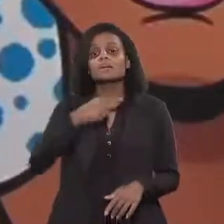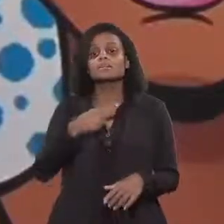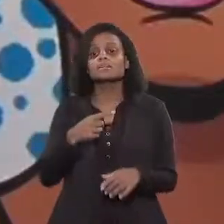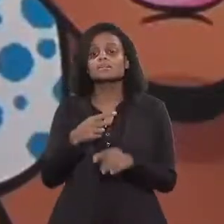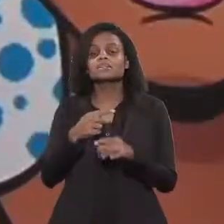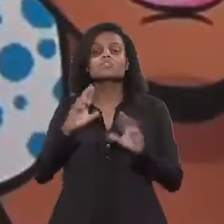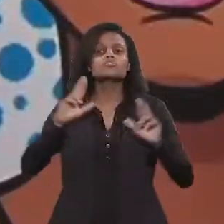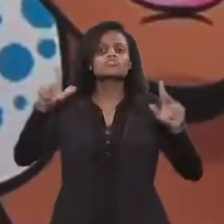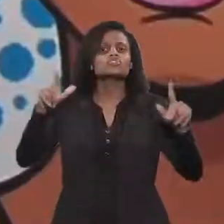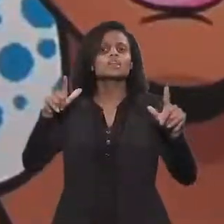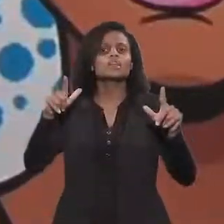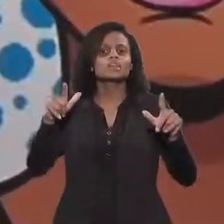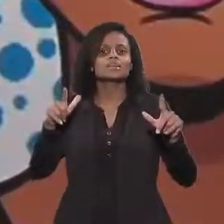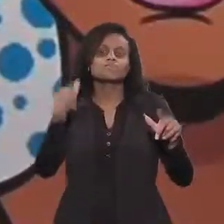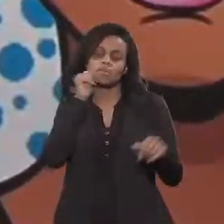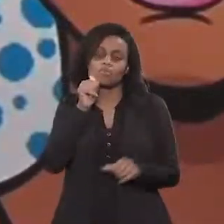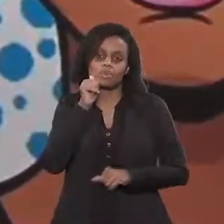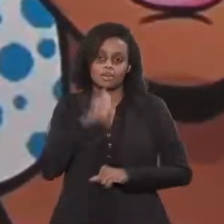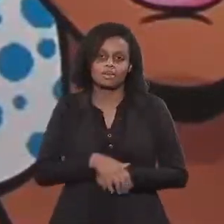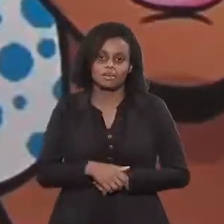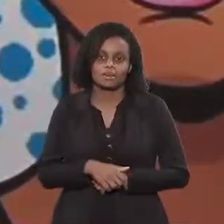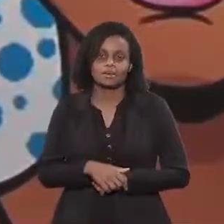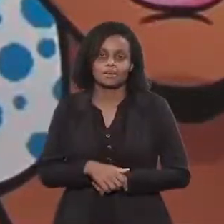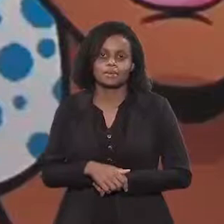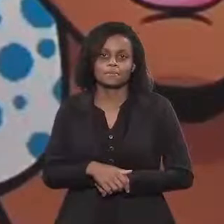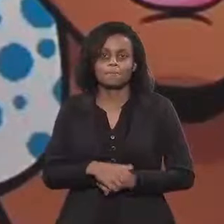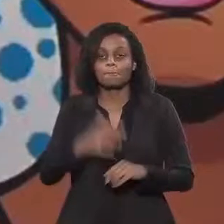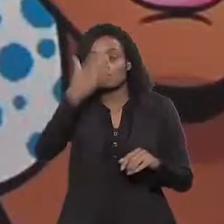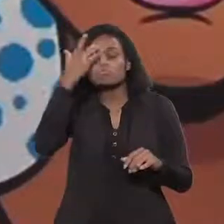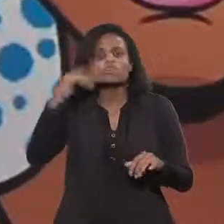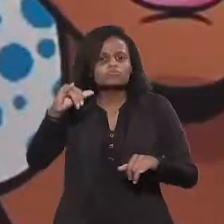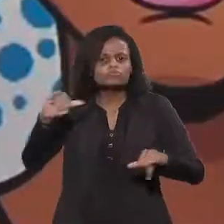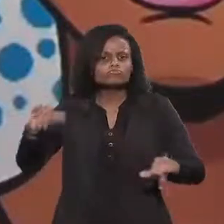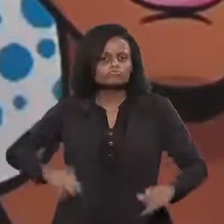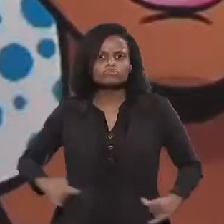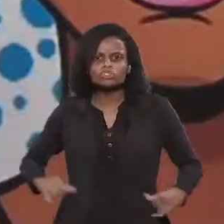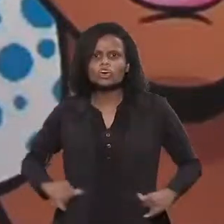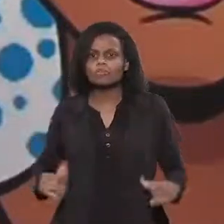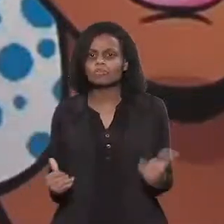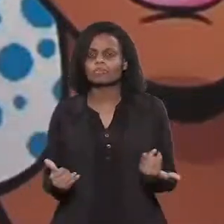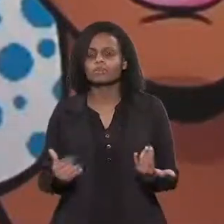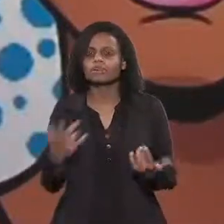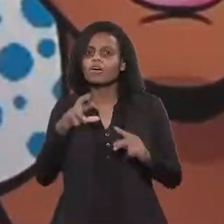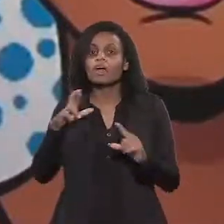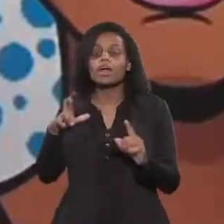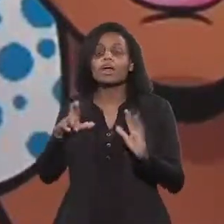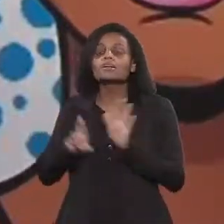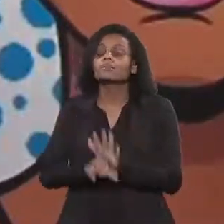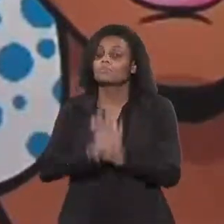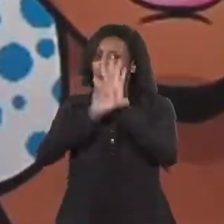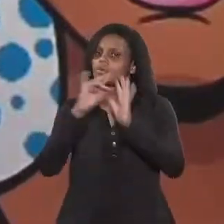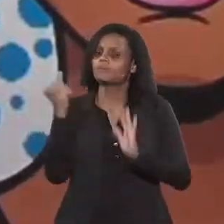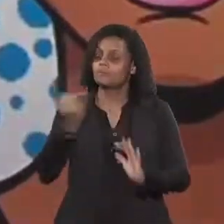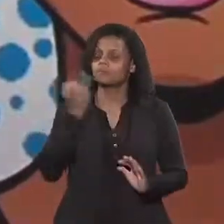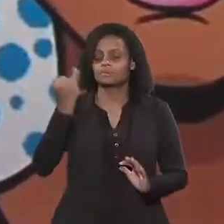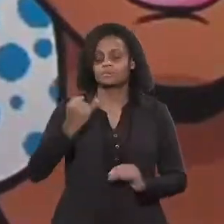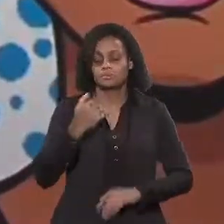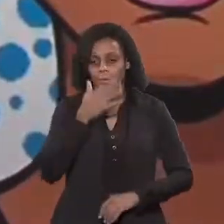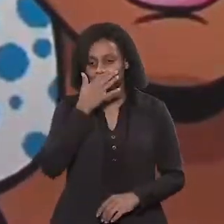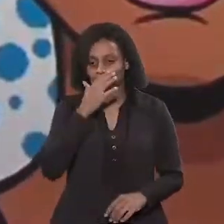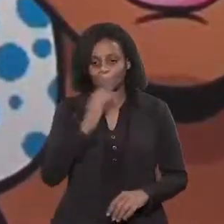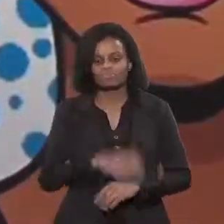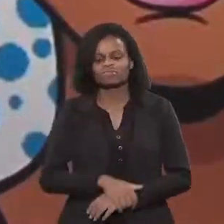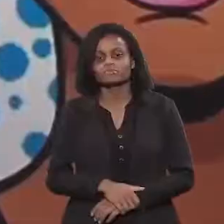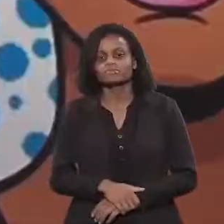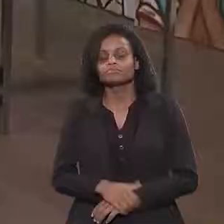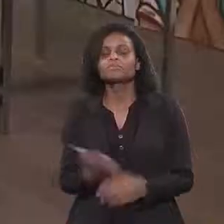de uma perspectiva que não é a perspectiva de quem está lá, entendeu? De quem sofre isso na pele. Então, essa representação é muito